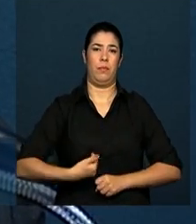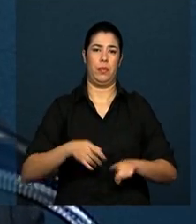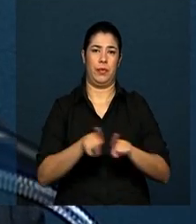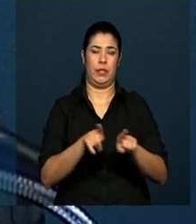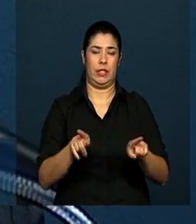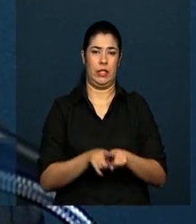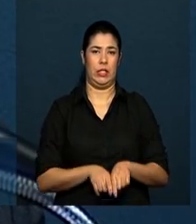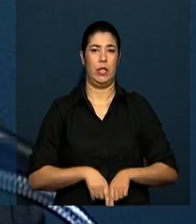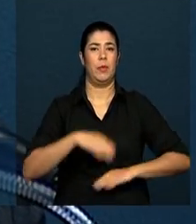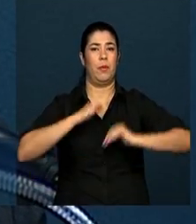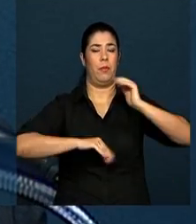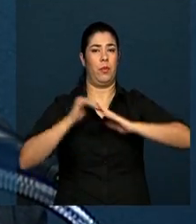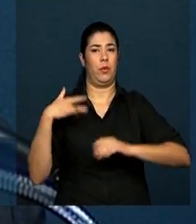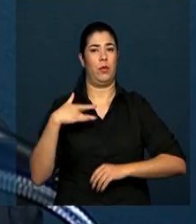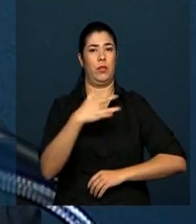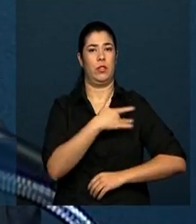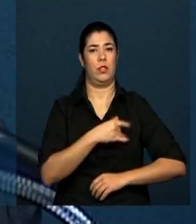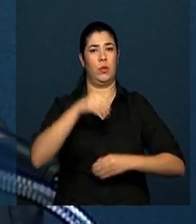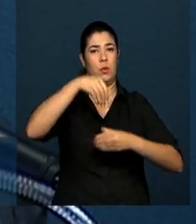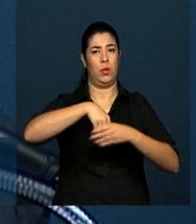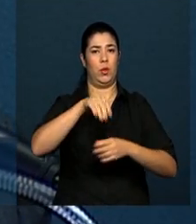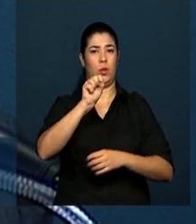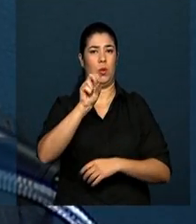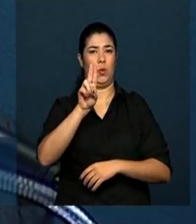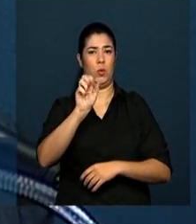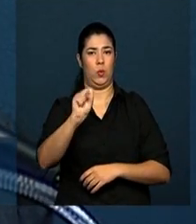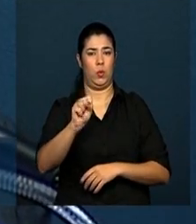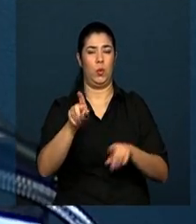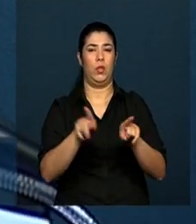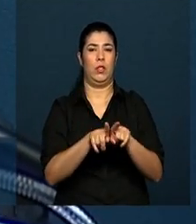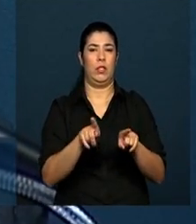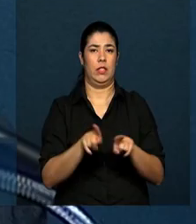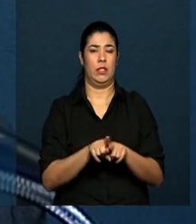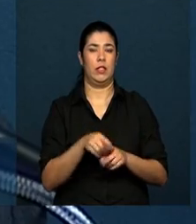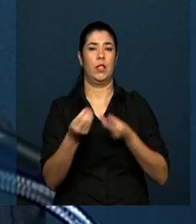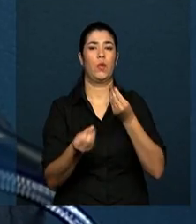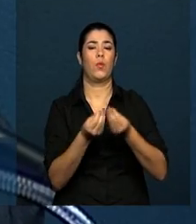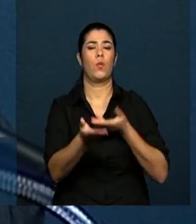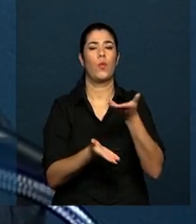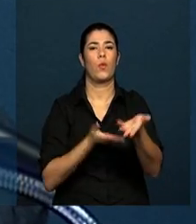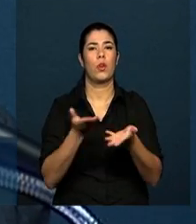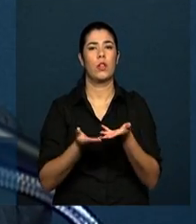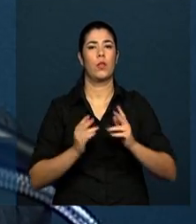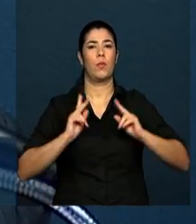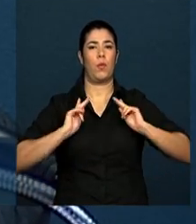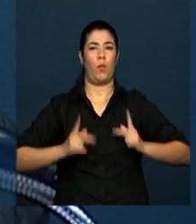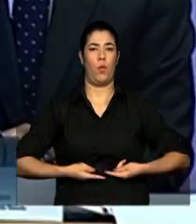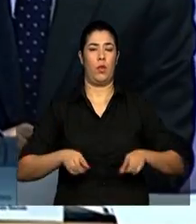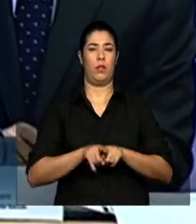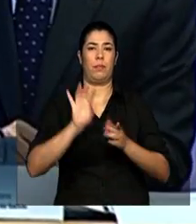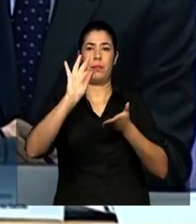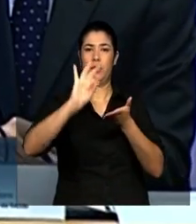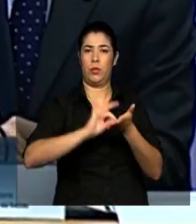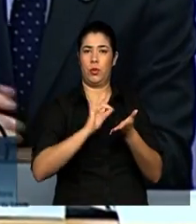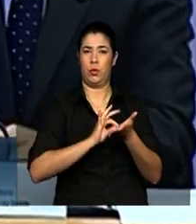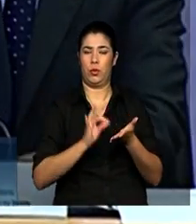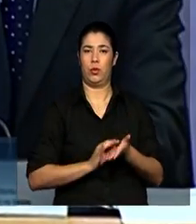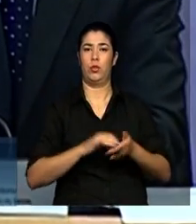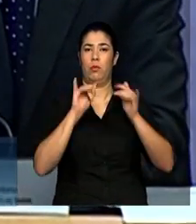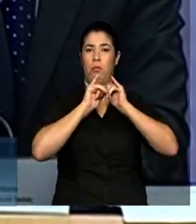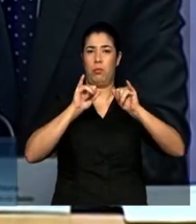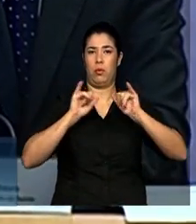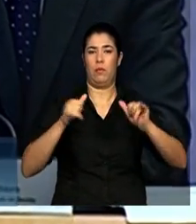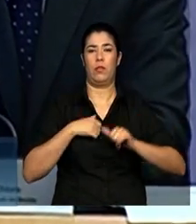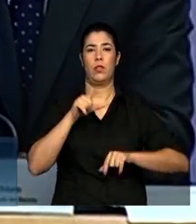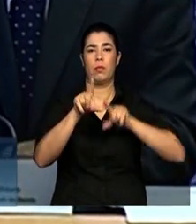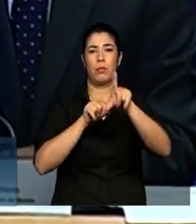pelos profissionais de saúde do Sistema Único de Saúde, quanto à humanização do atendimento e ao registro de informações